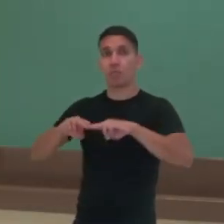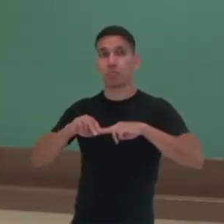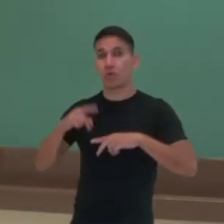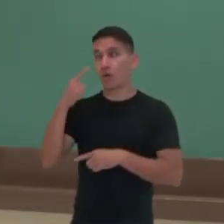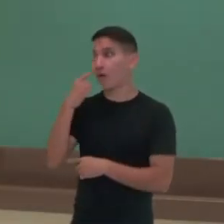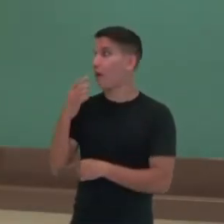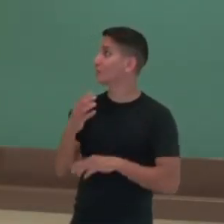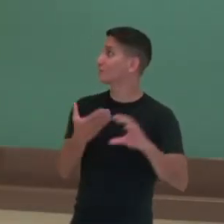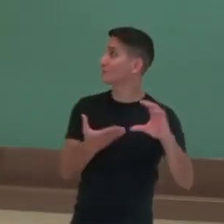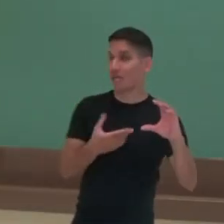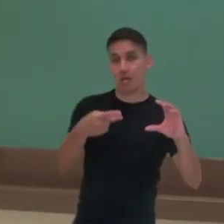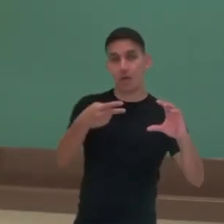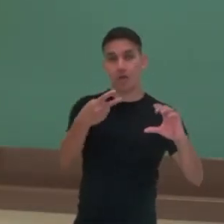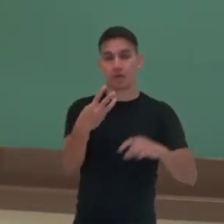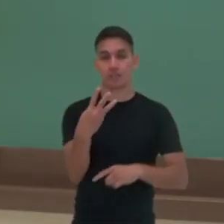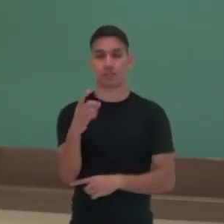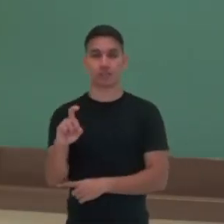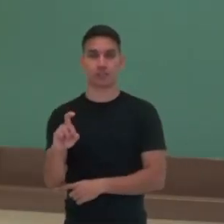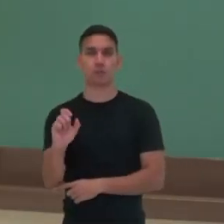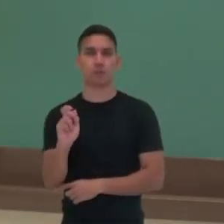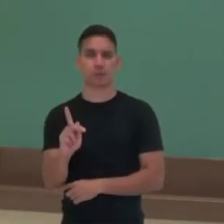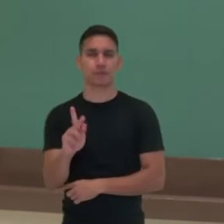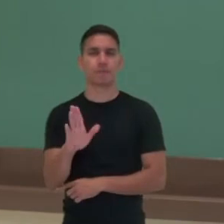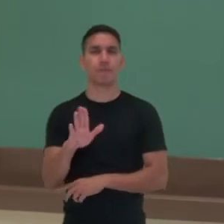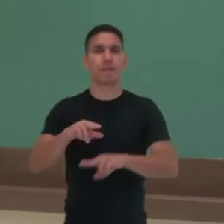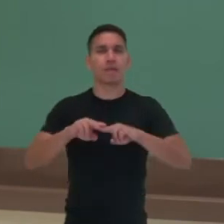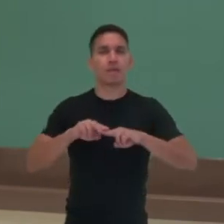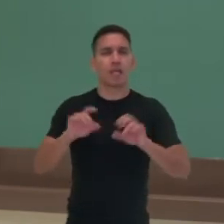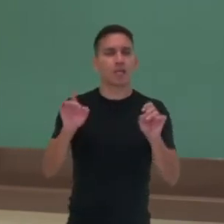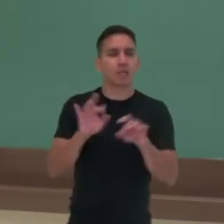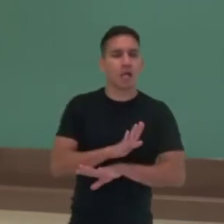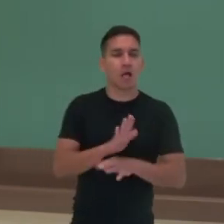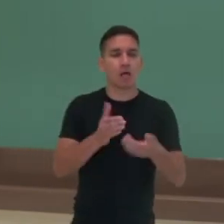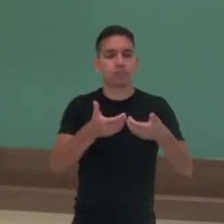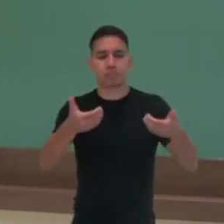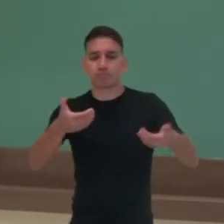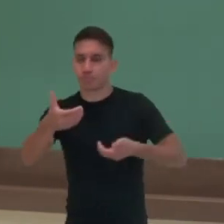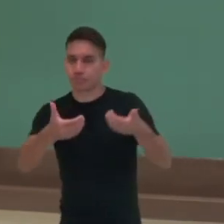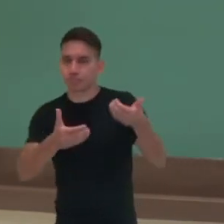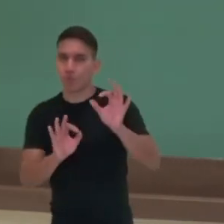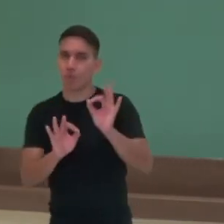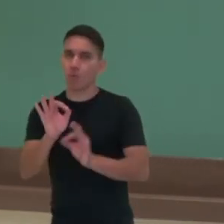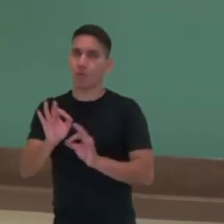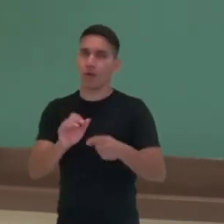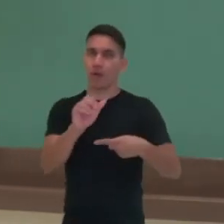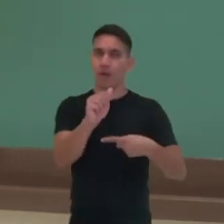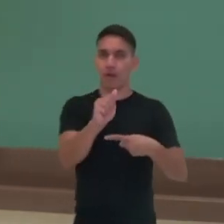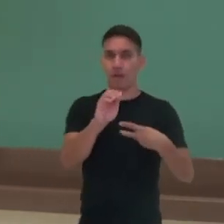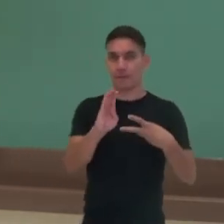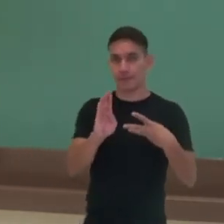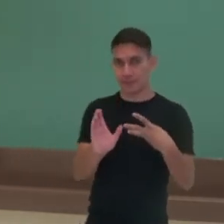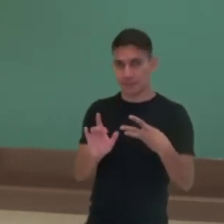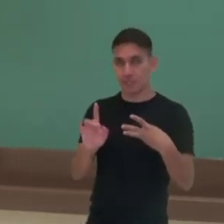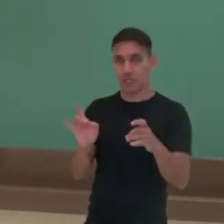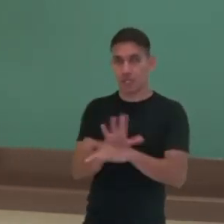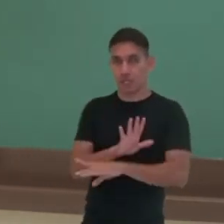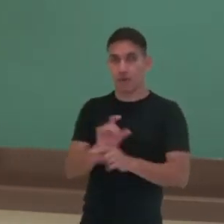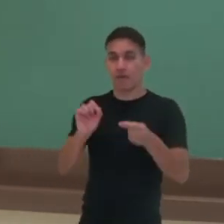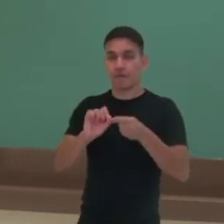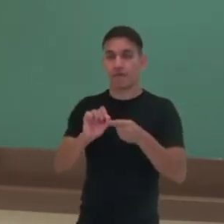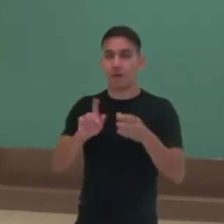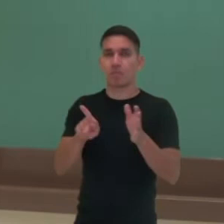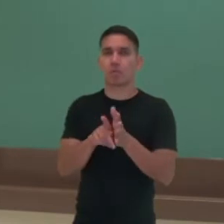3 vezes x. Tudo bem? Depois que nós isolamos o A, B e C em função da